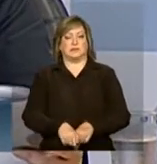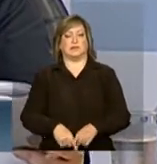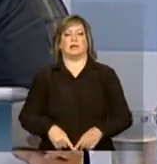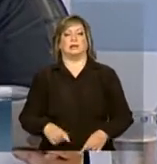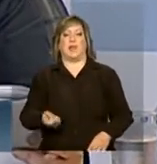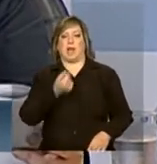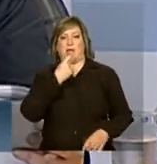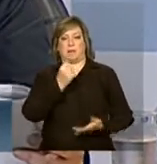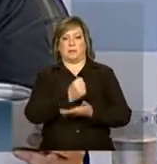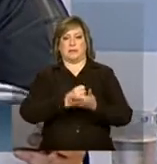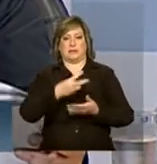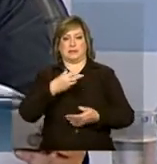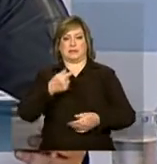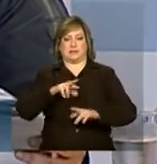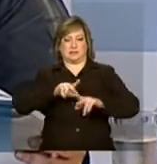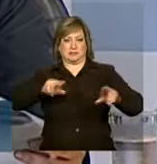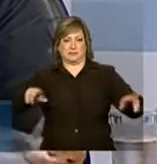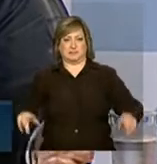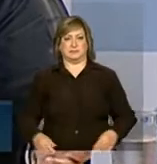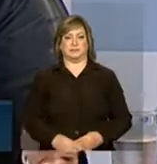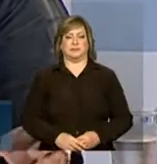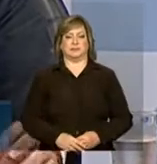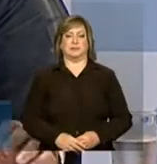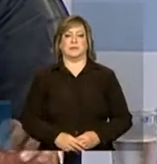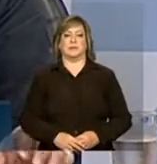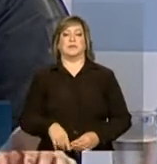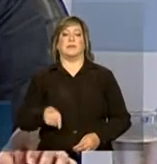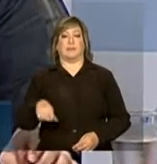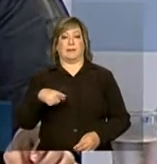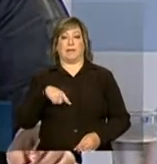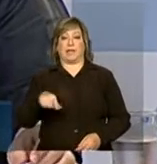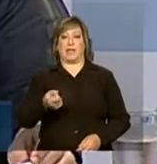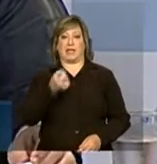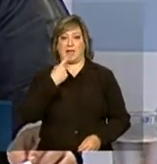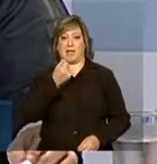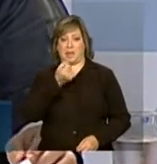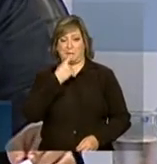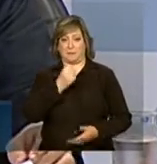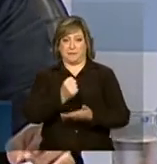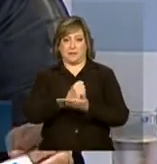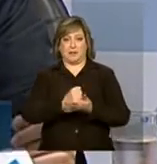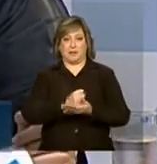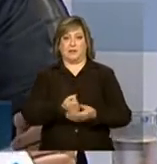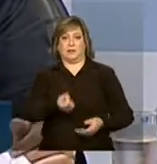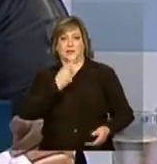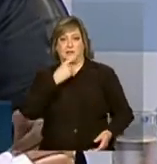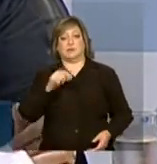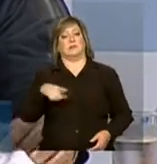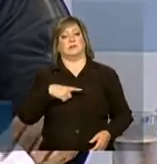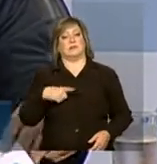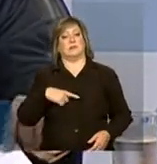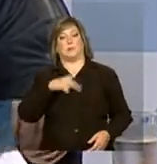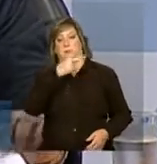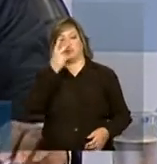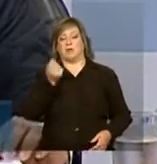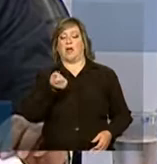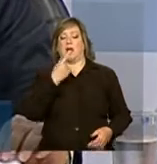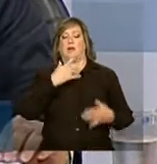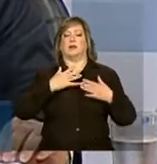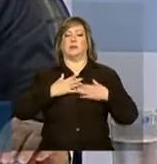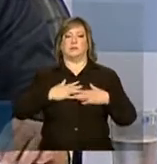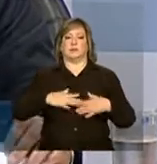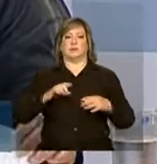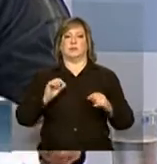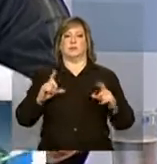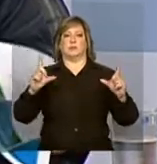desses 37 medicamentos orais. Logicamente, a medicação oral ela oferece um maior conforto para o paciente e reduz a